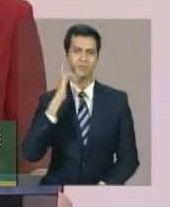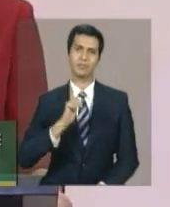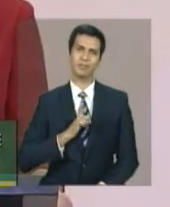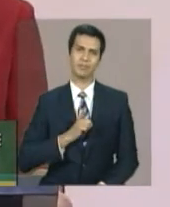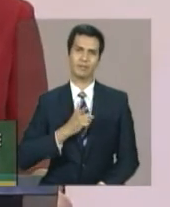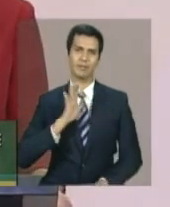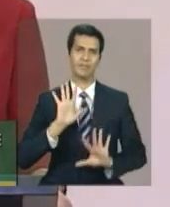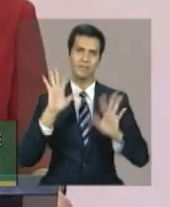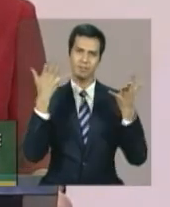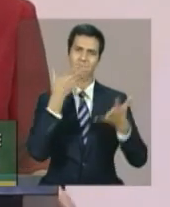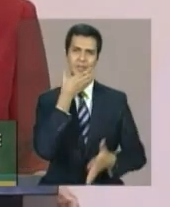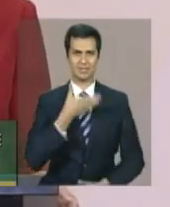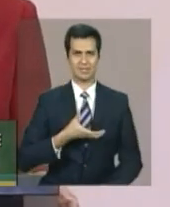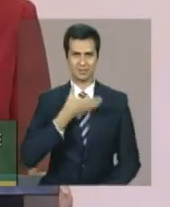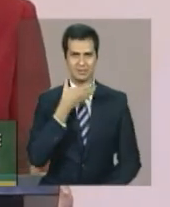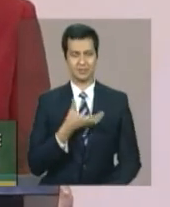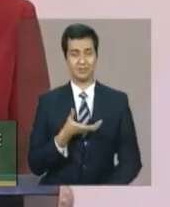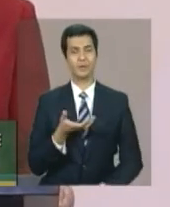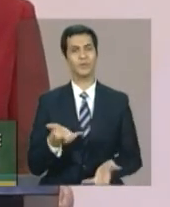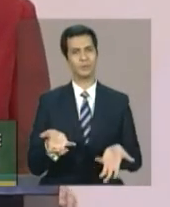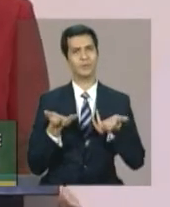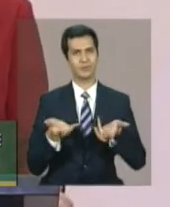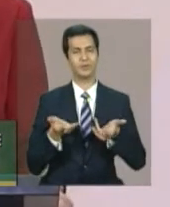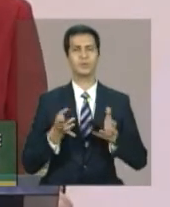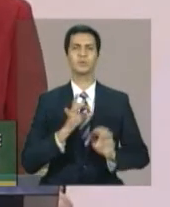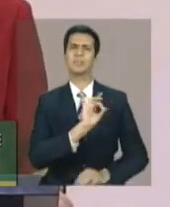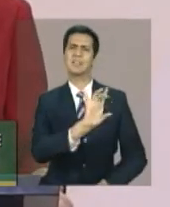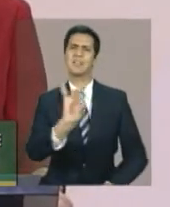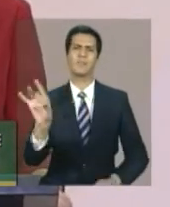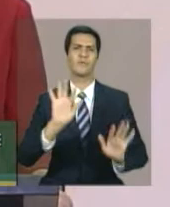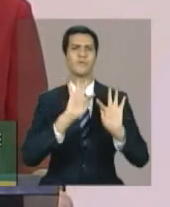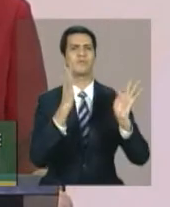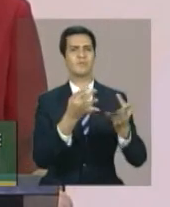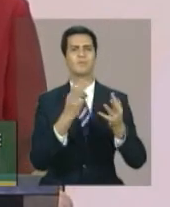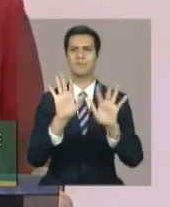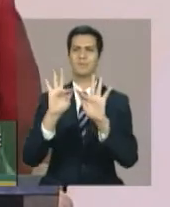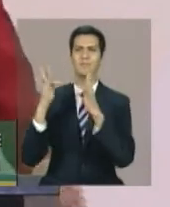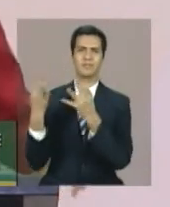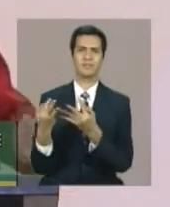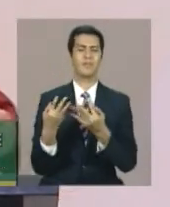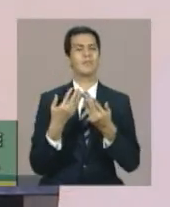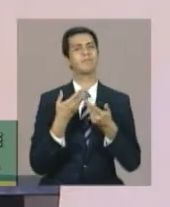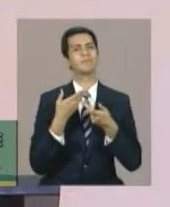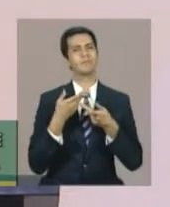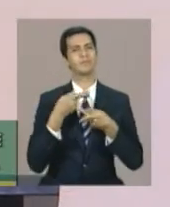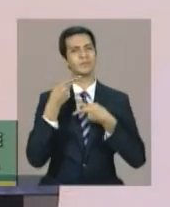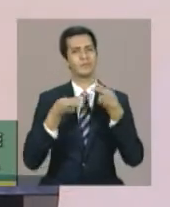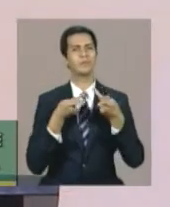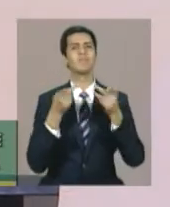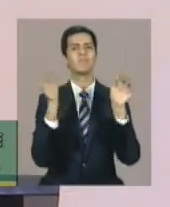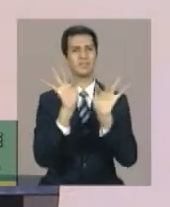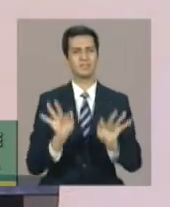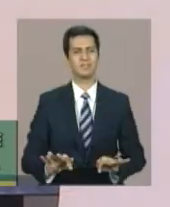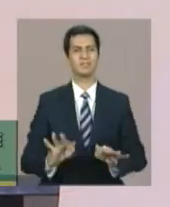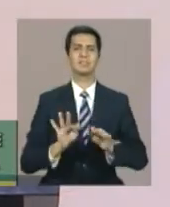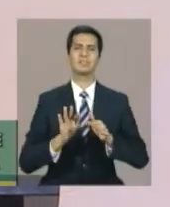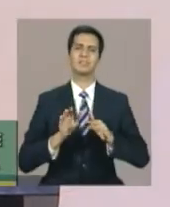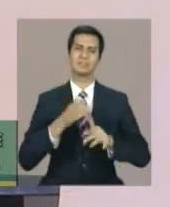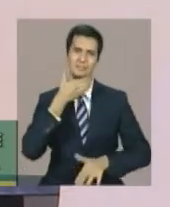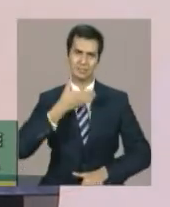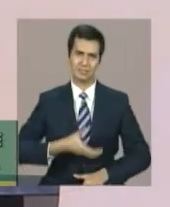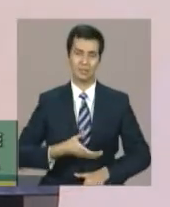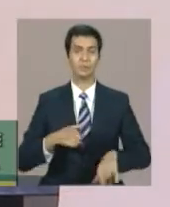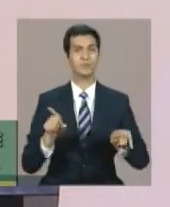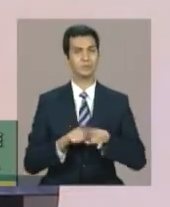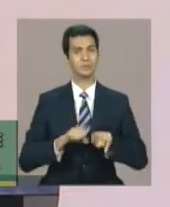desejar a todos e a cada uma das famílias um Feliz Natal. E quanto ao Ano Novo próspero,